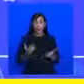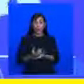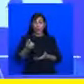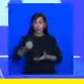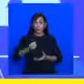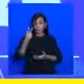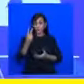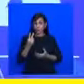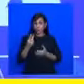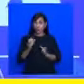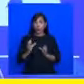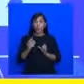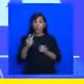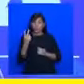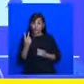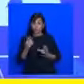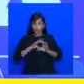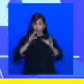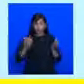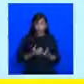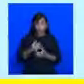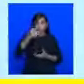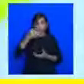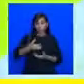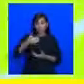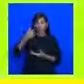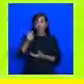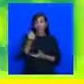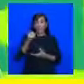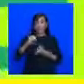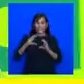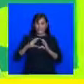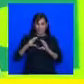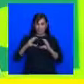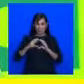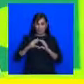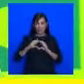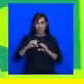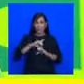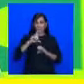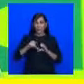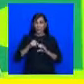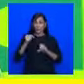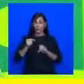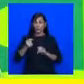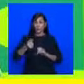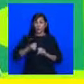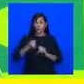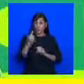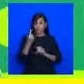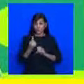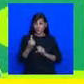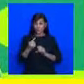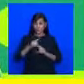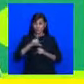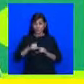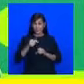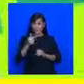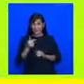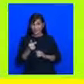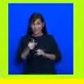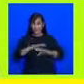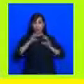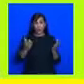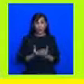2, os dois com suportes carregados com 80 bolas. Do Globo número 1 sortearemos 7 números e do